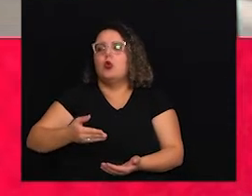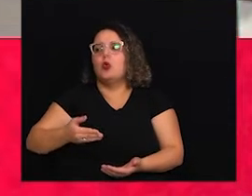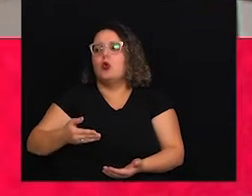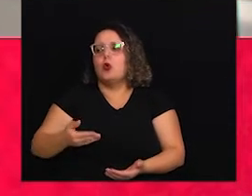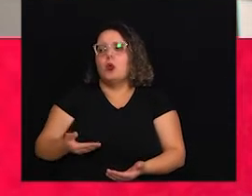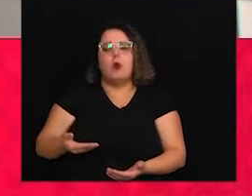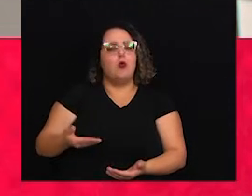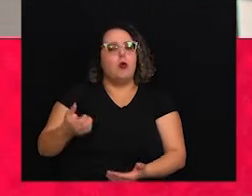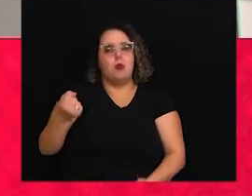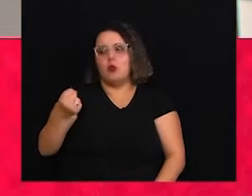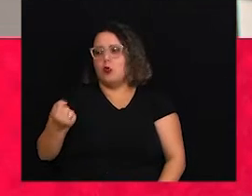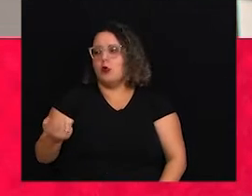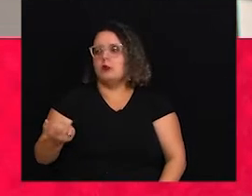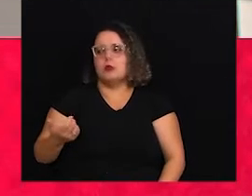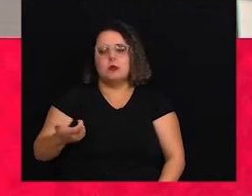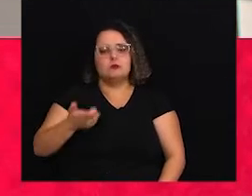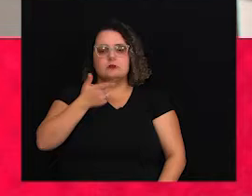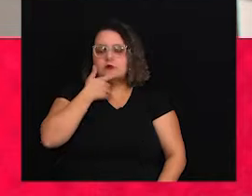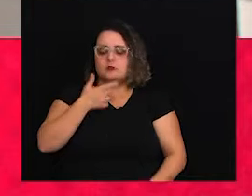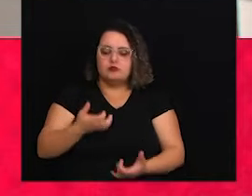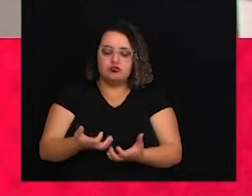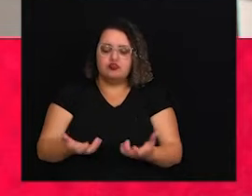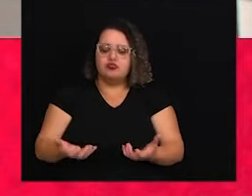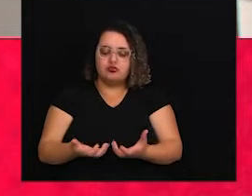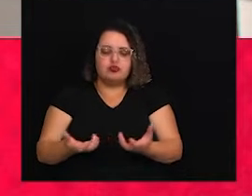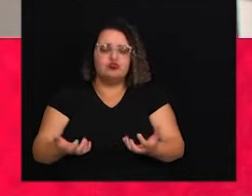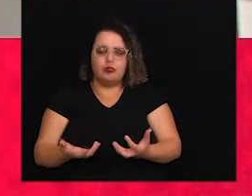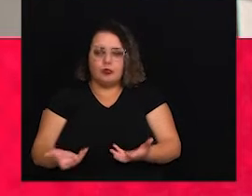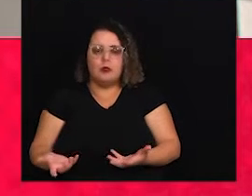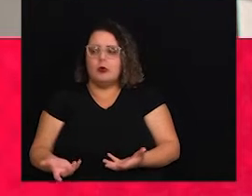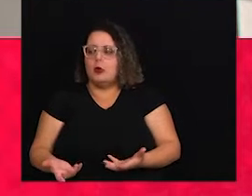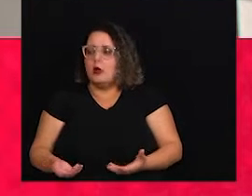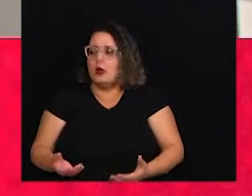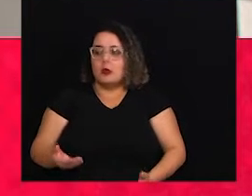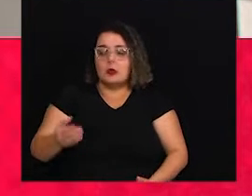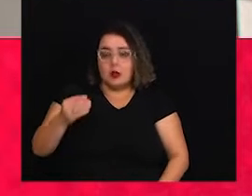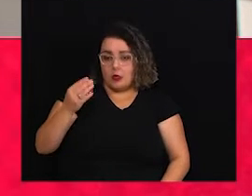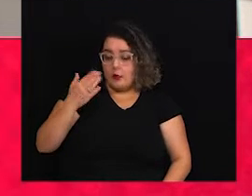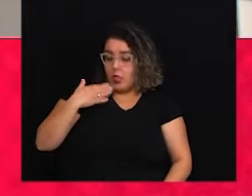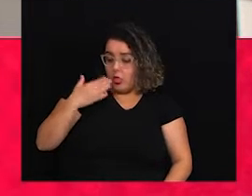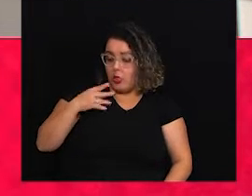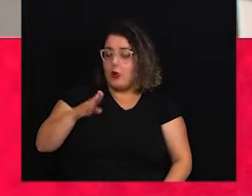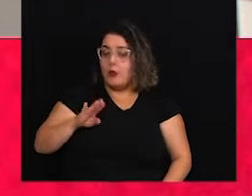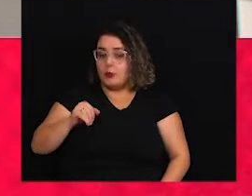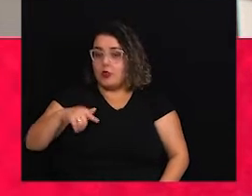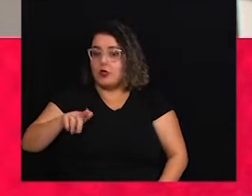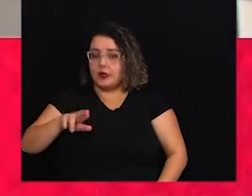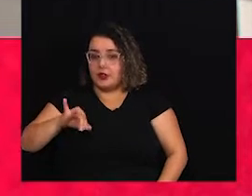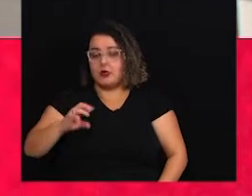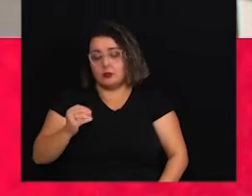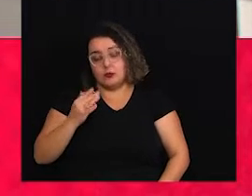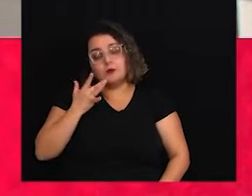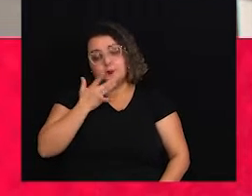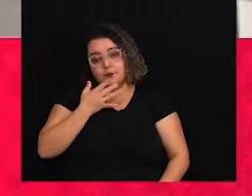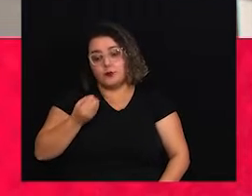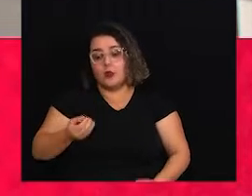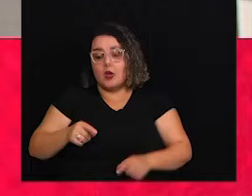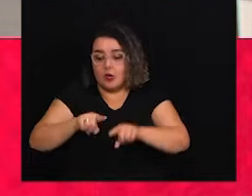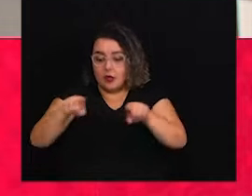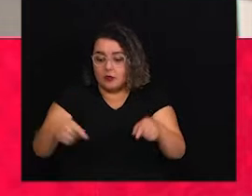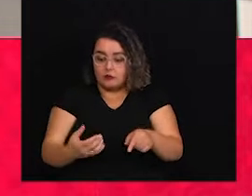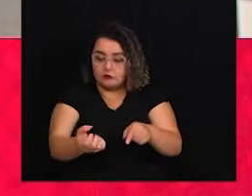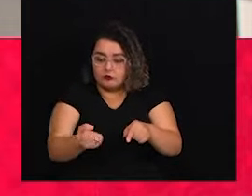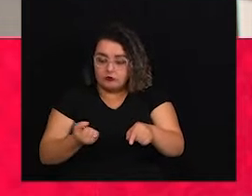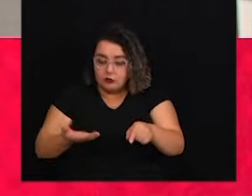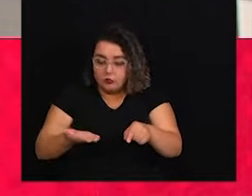que é o molho bechamel com a costela. Gratina, é decoração, né? Tem a pimenta biquinho que dá um saborzinho gostoso também. E vai pro